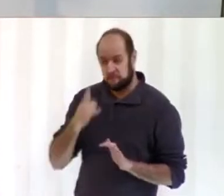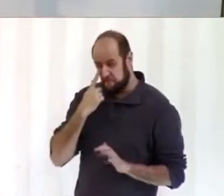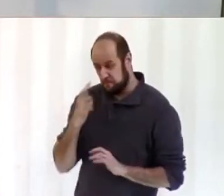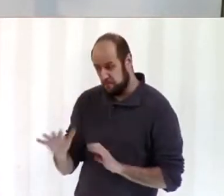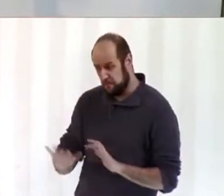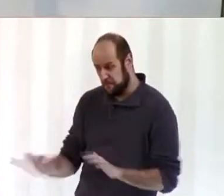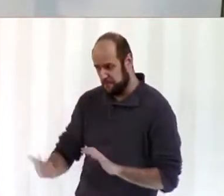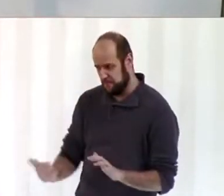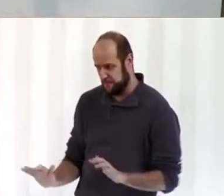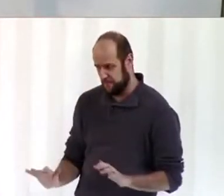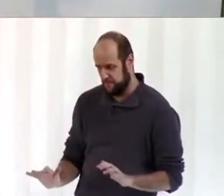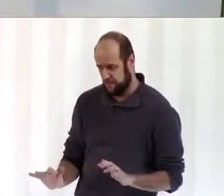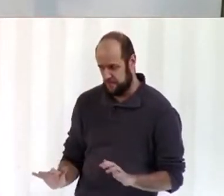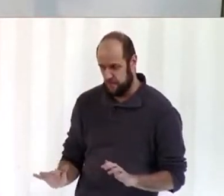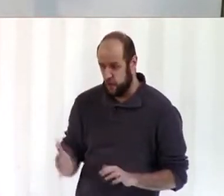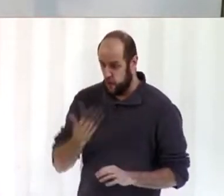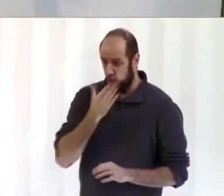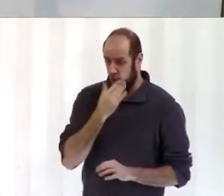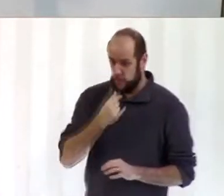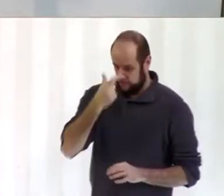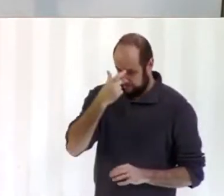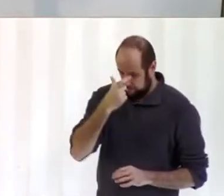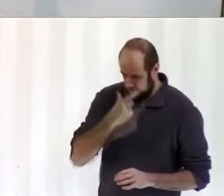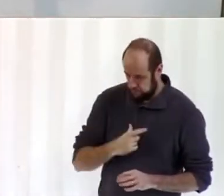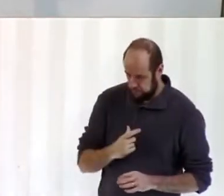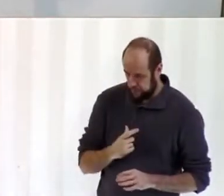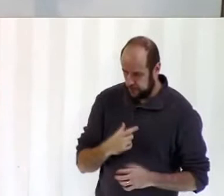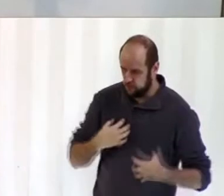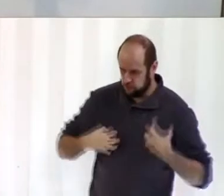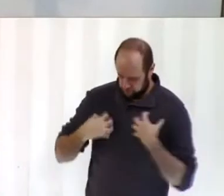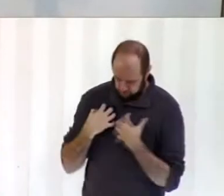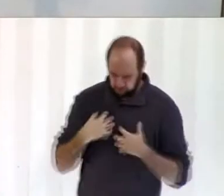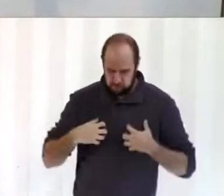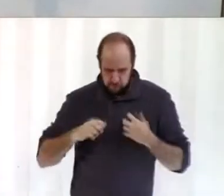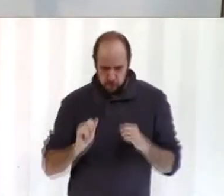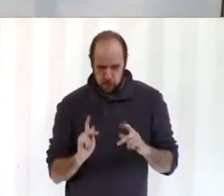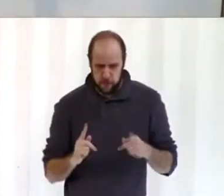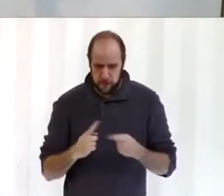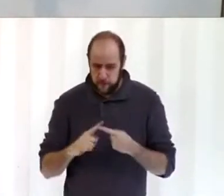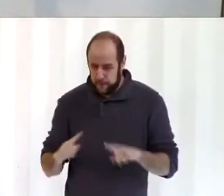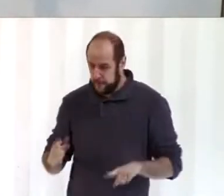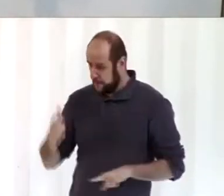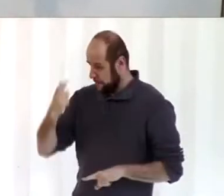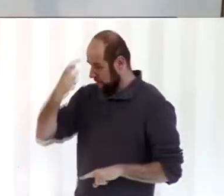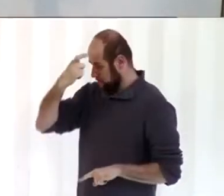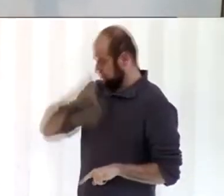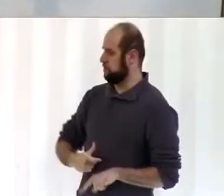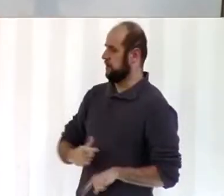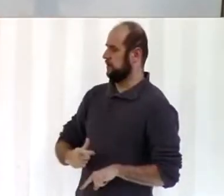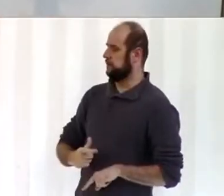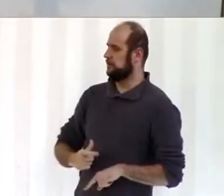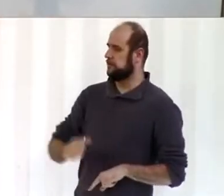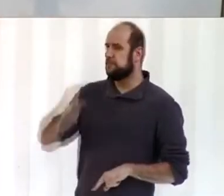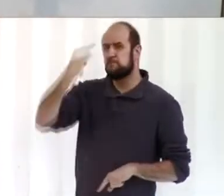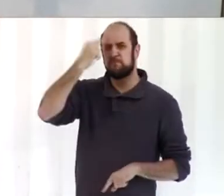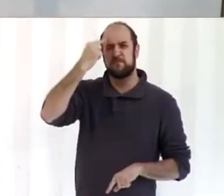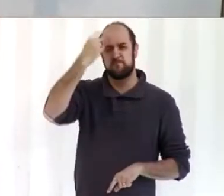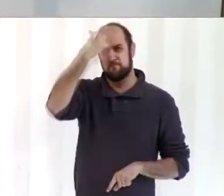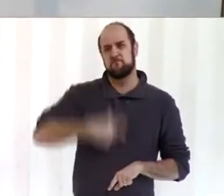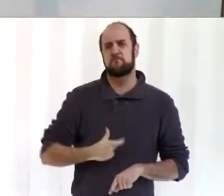Não vemos ele aqui se desesperando para achar aquilo que estava se